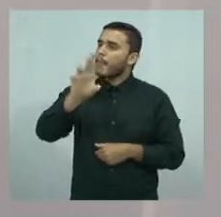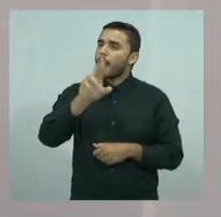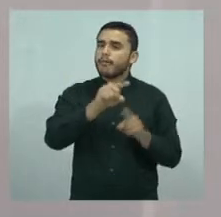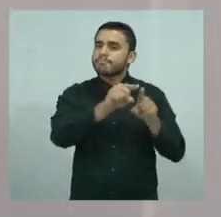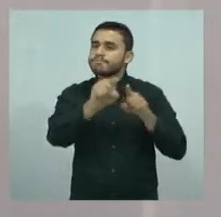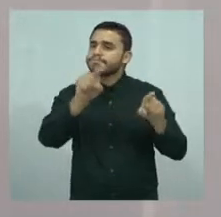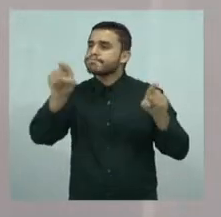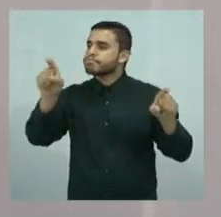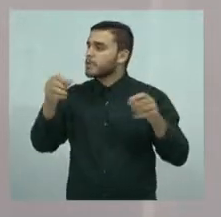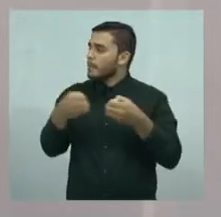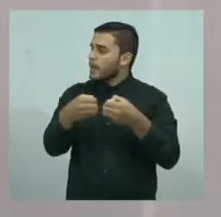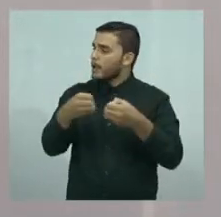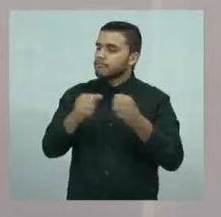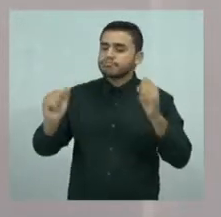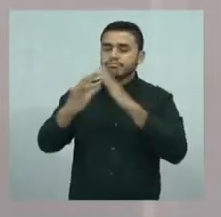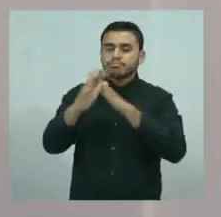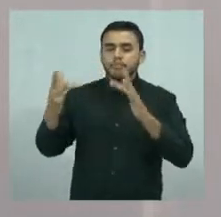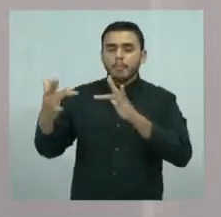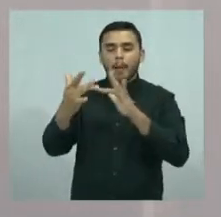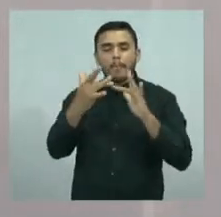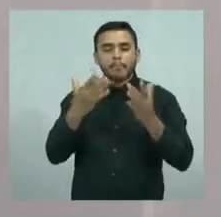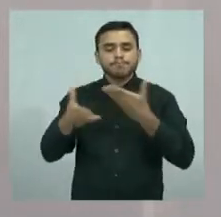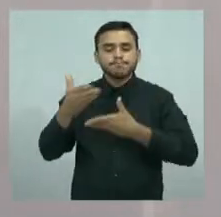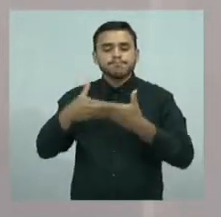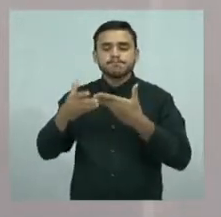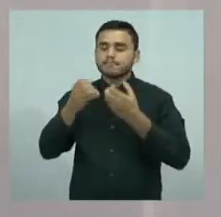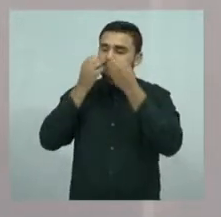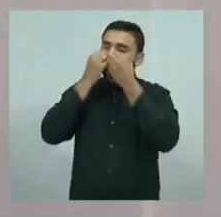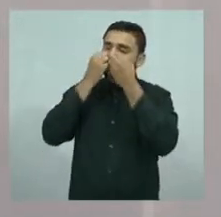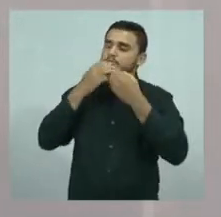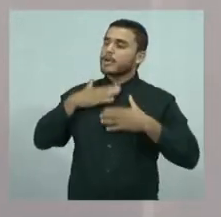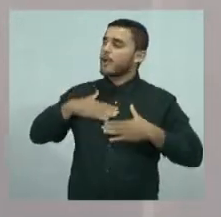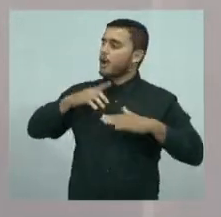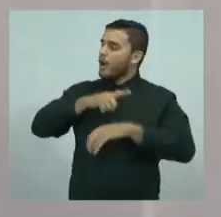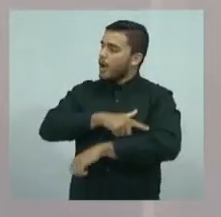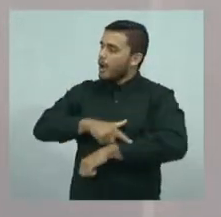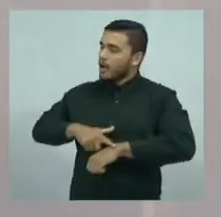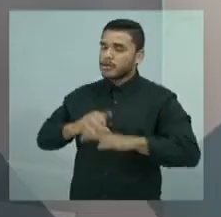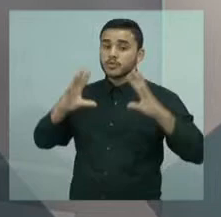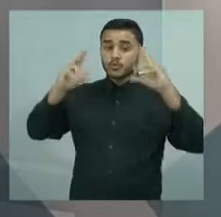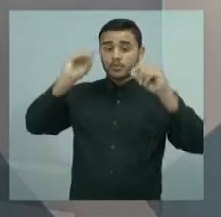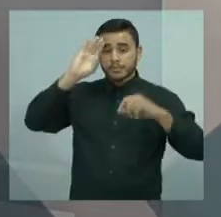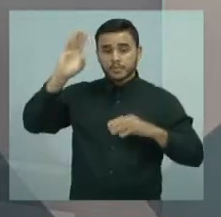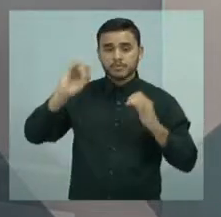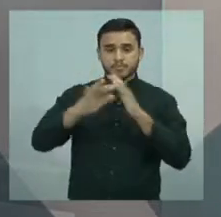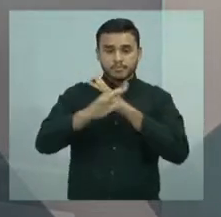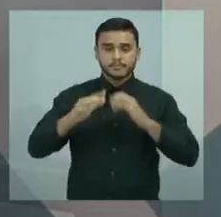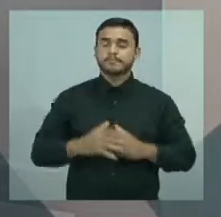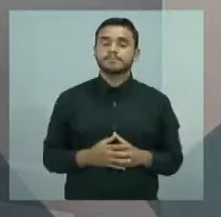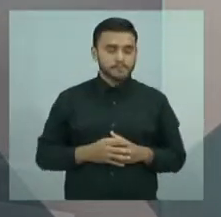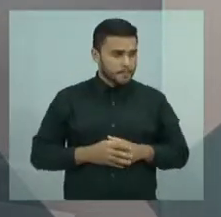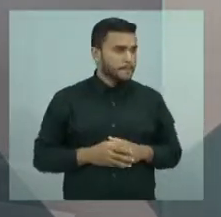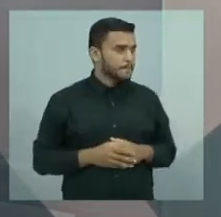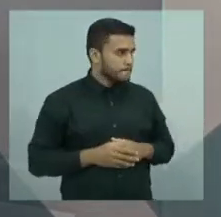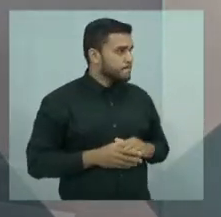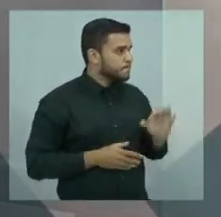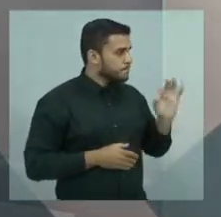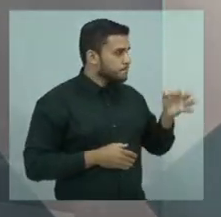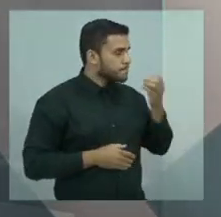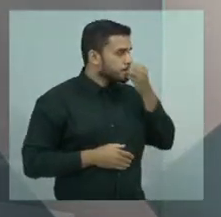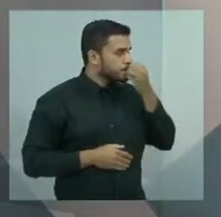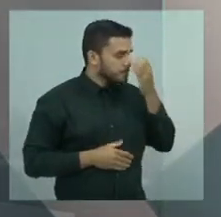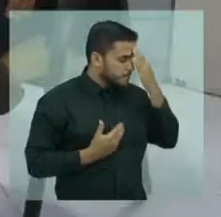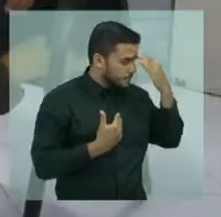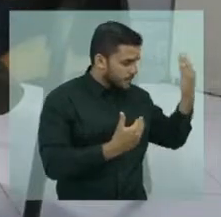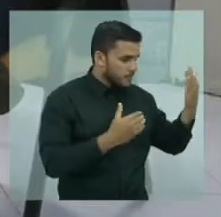cultural, e agora, mais do que nunca, do pedestre. Muito bem, vereador Ronivaldo Maia, do PT,